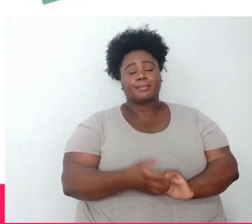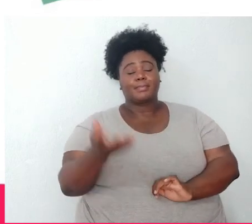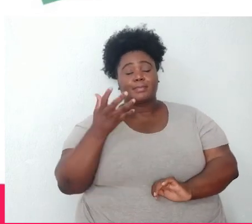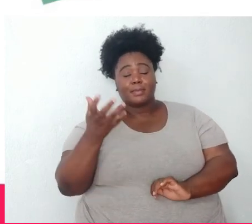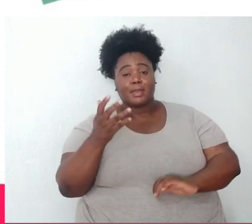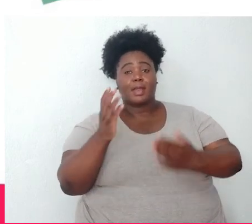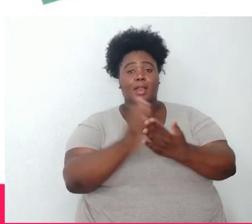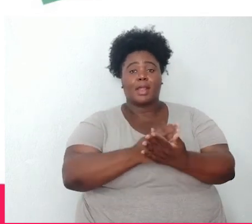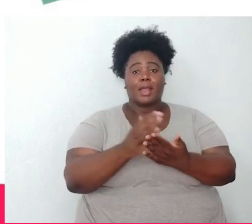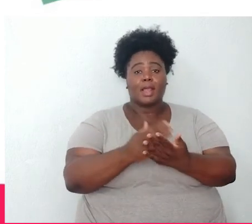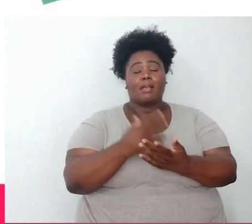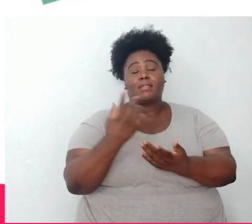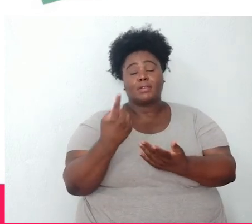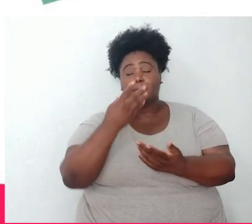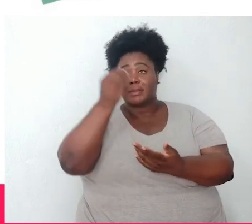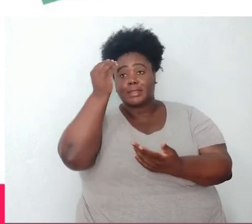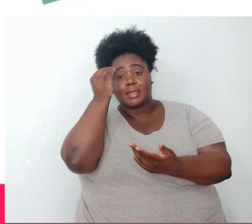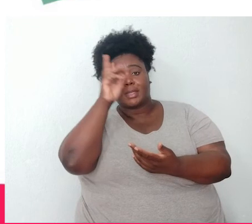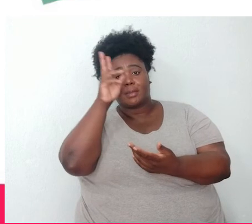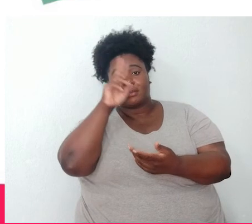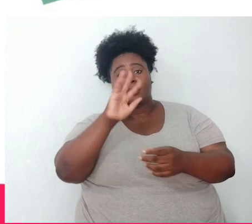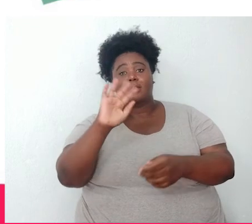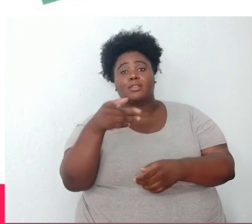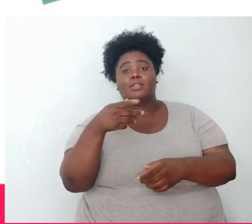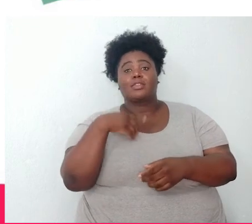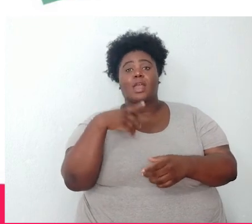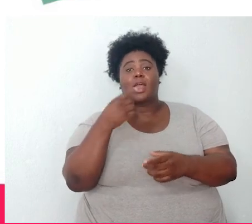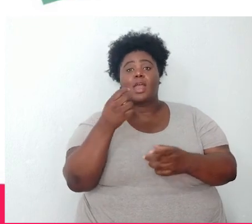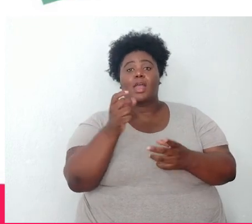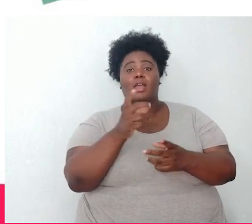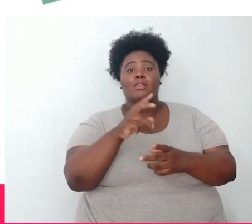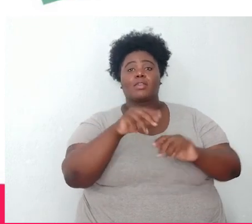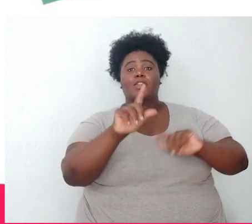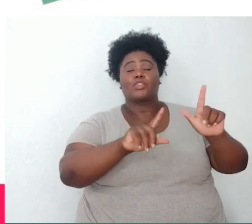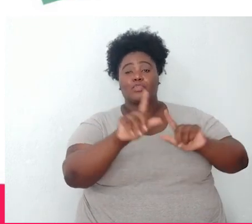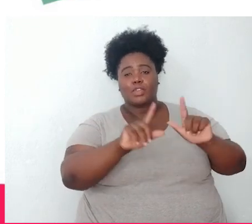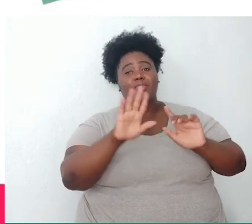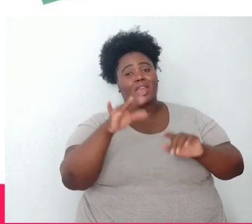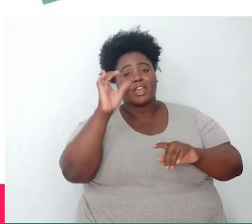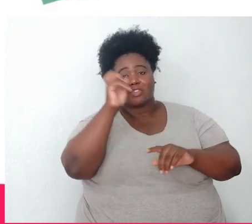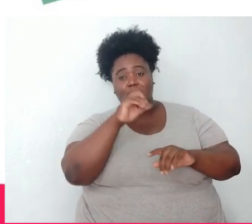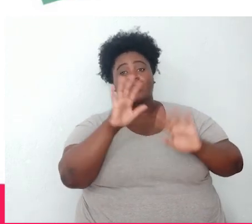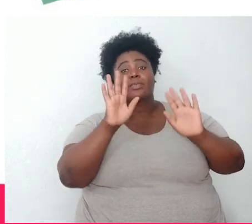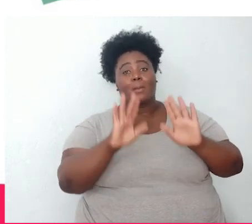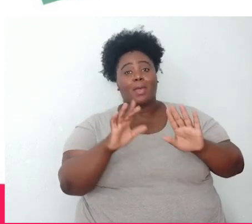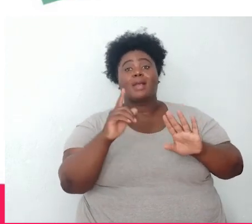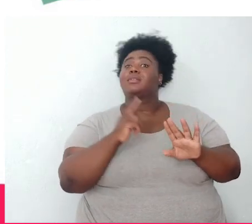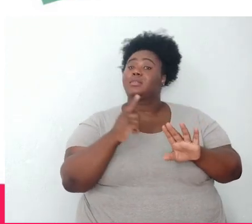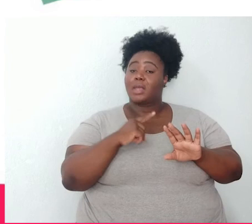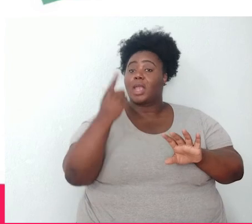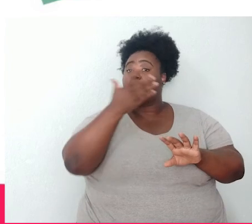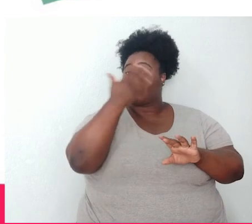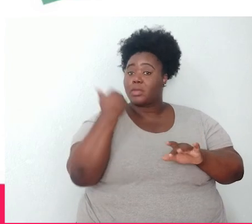e querem, às vezes, um vestígio, alguma coisa, já vende vídeo também, é um pouco mais difícil, mas